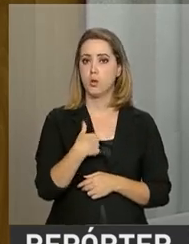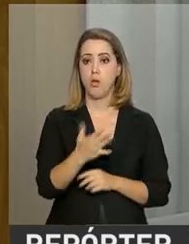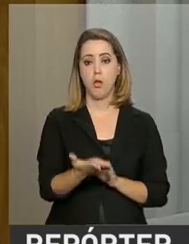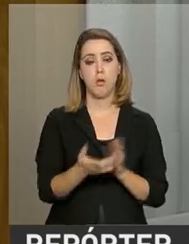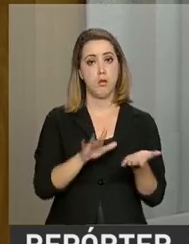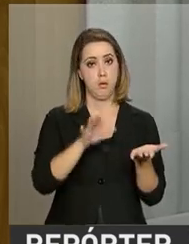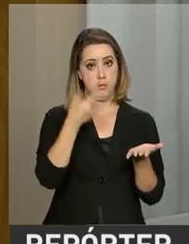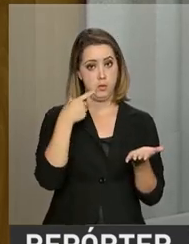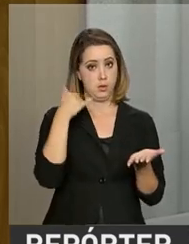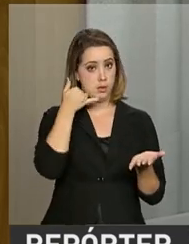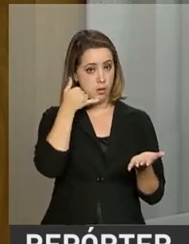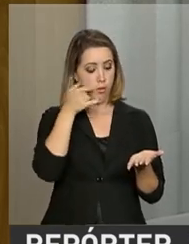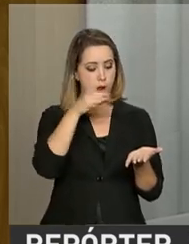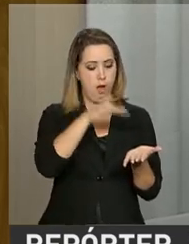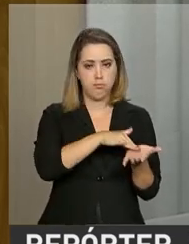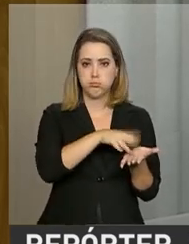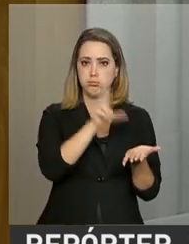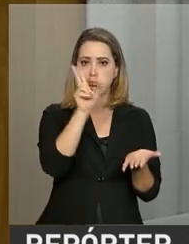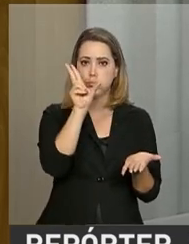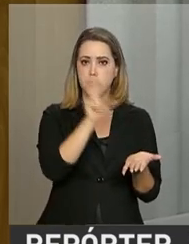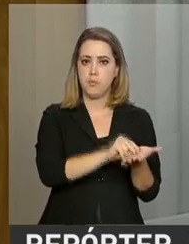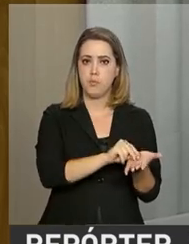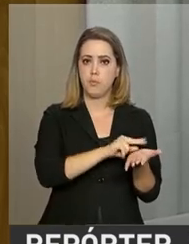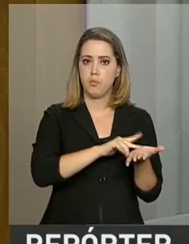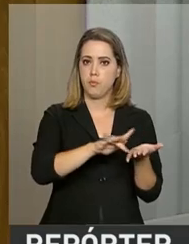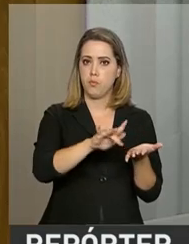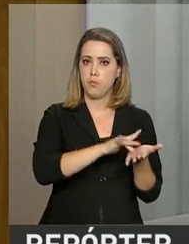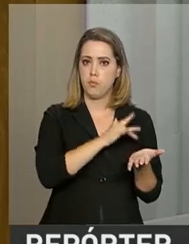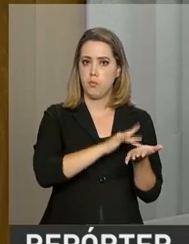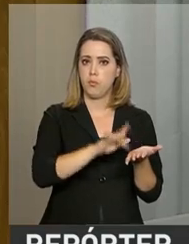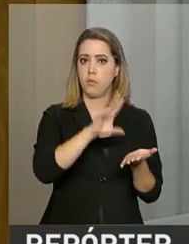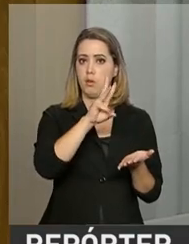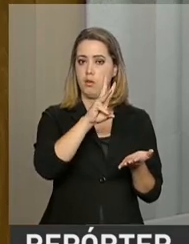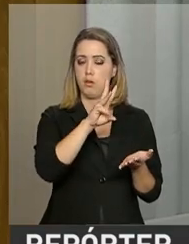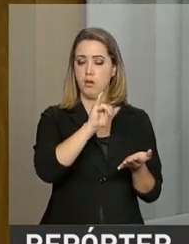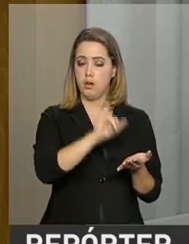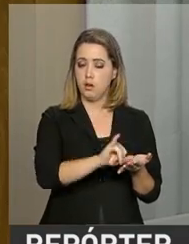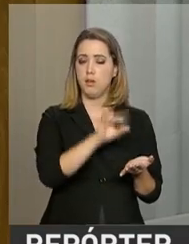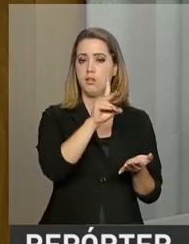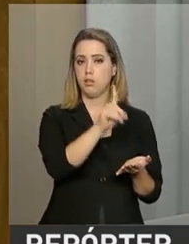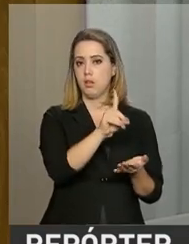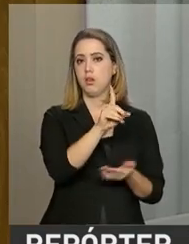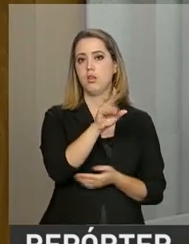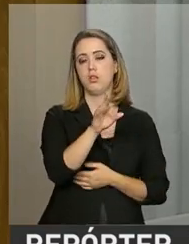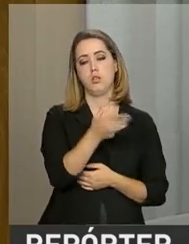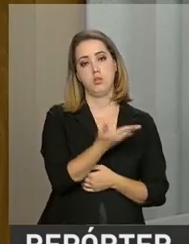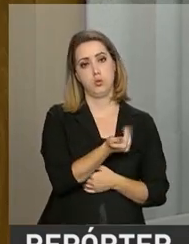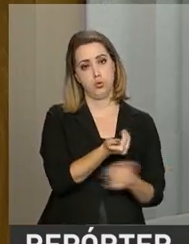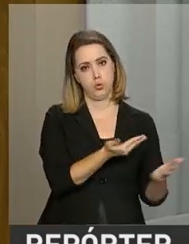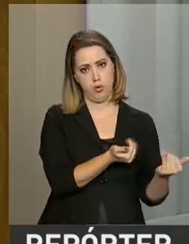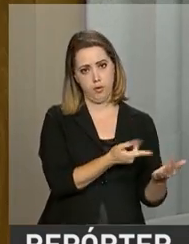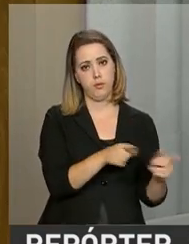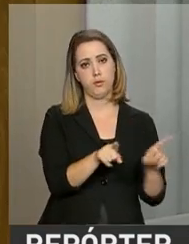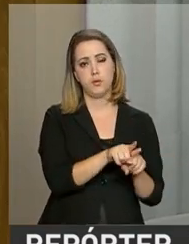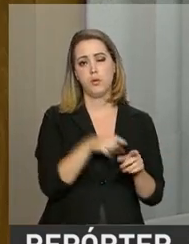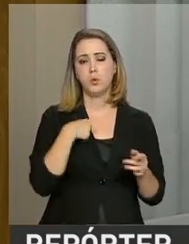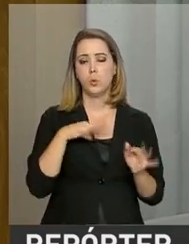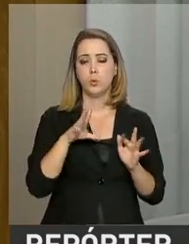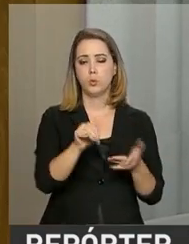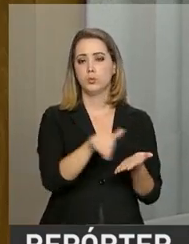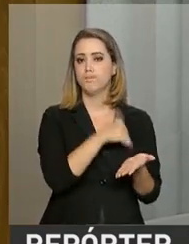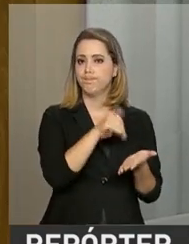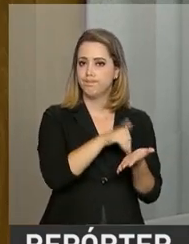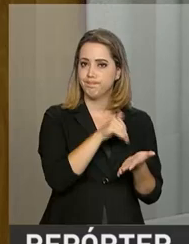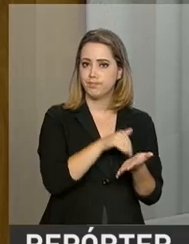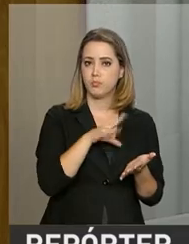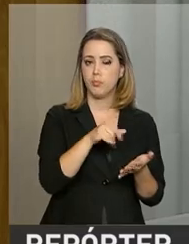celular um aplicativo coloque ID jovem no aplicativo Você vai baixar esse aplicativo e colocar os seus dados que